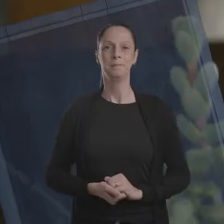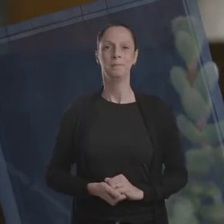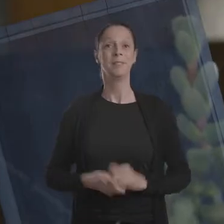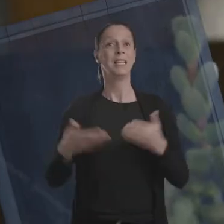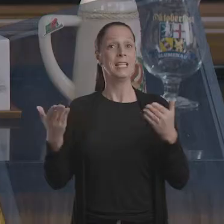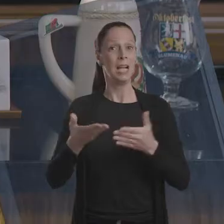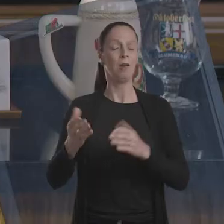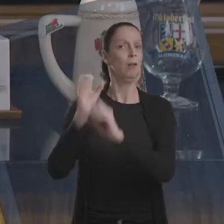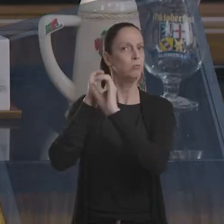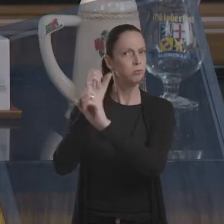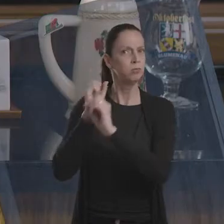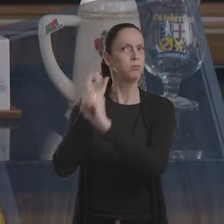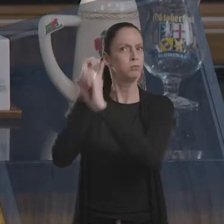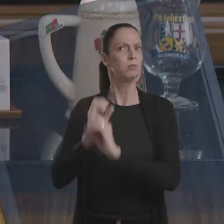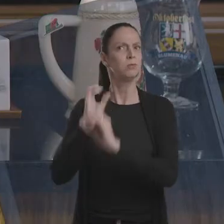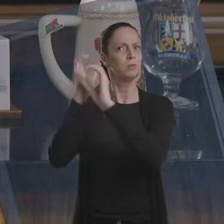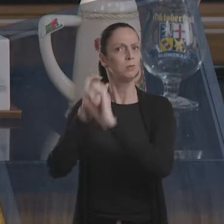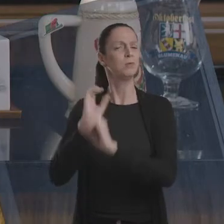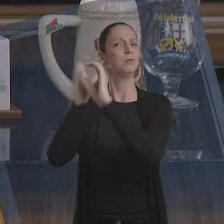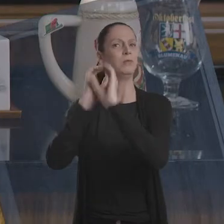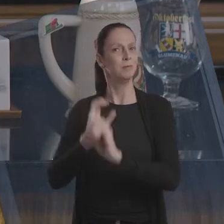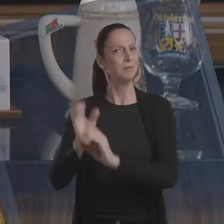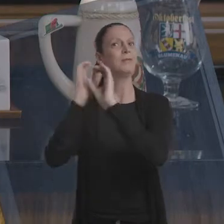E aí a gente vai bater um pouco.